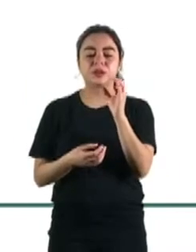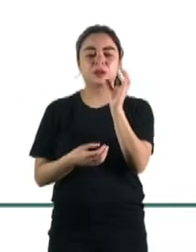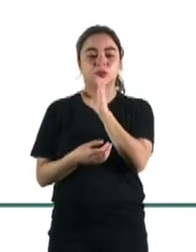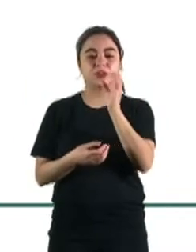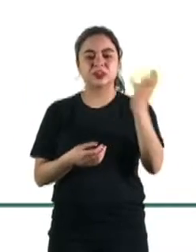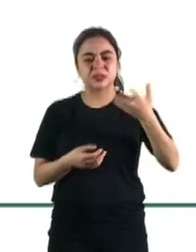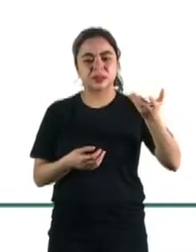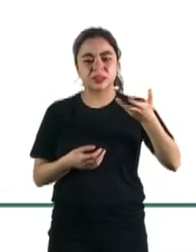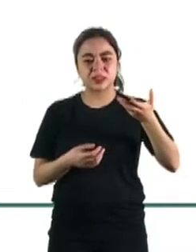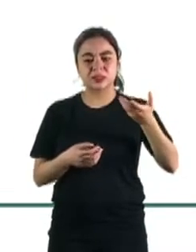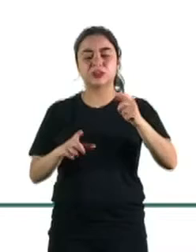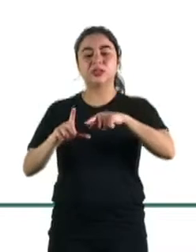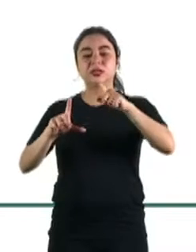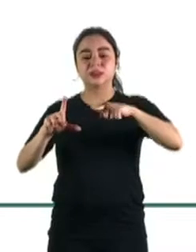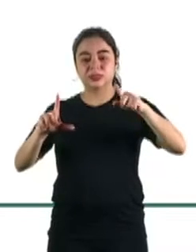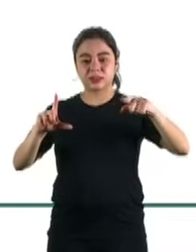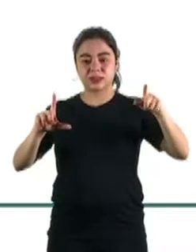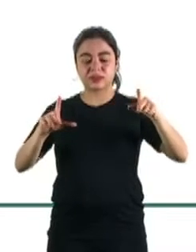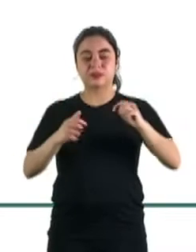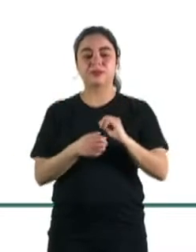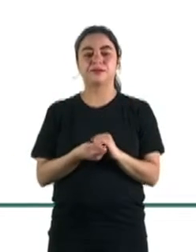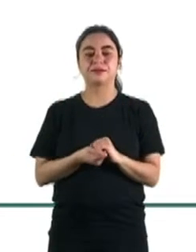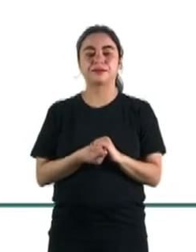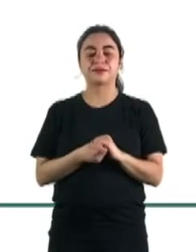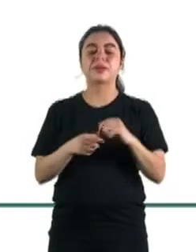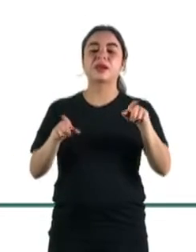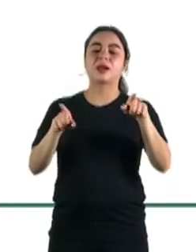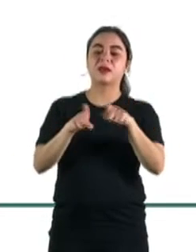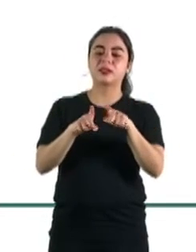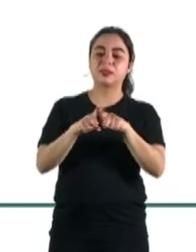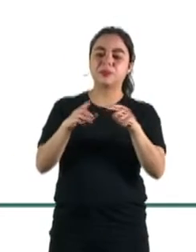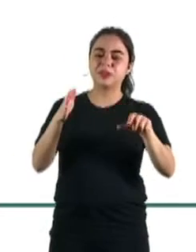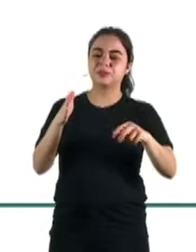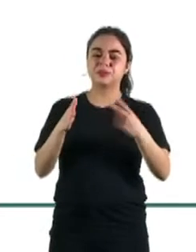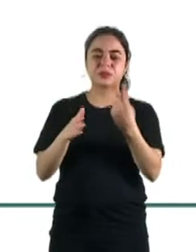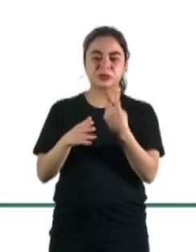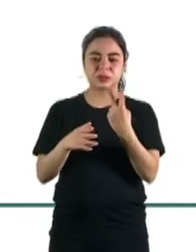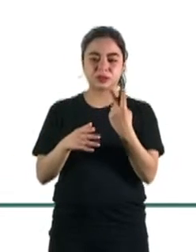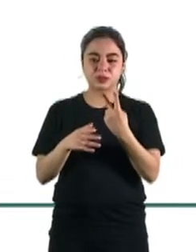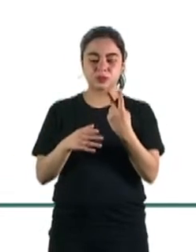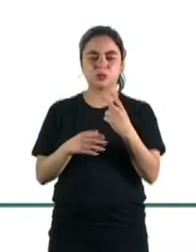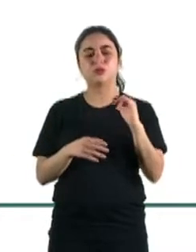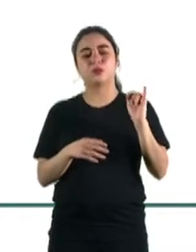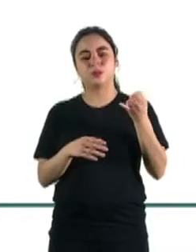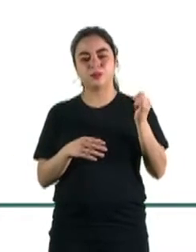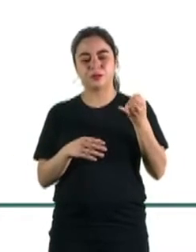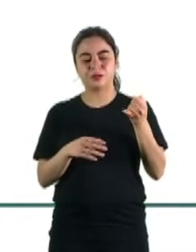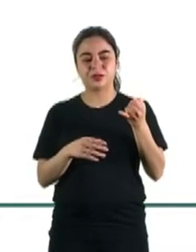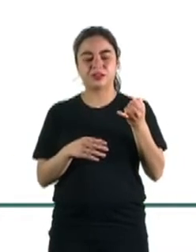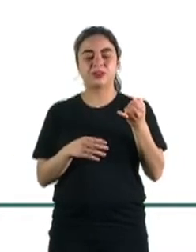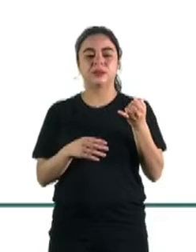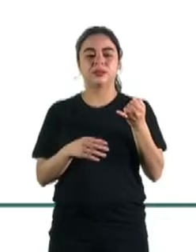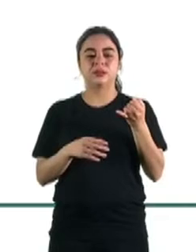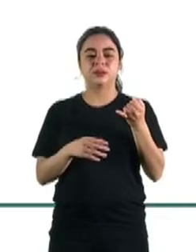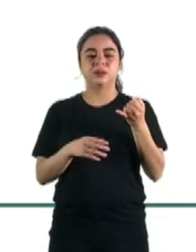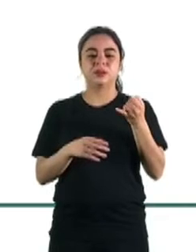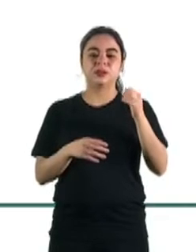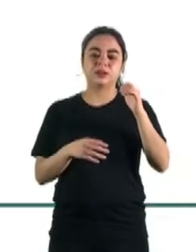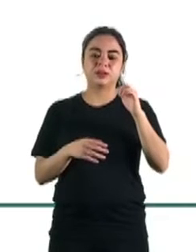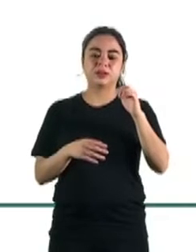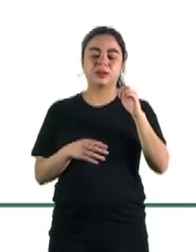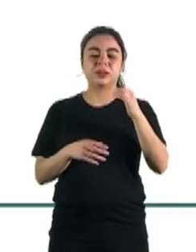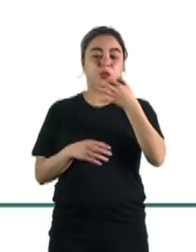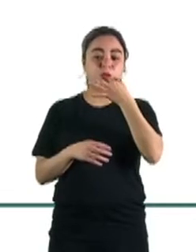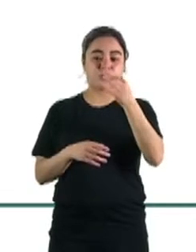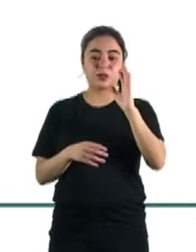escala. E um segundo ponto que eu acho importante aqui, aproveitando naquilo que o Eduardo mencionou, é